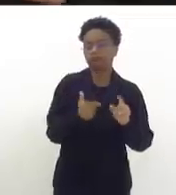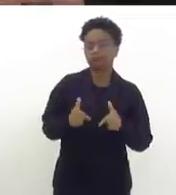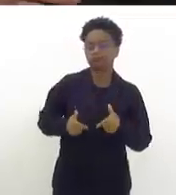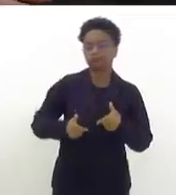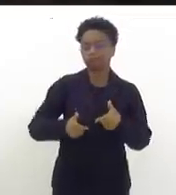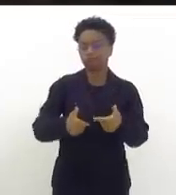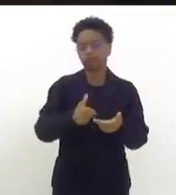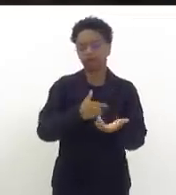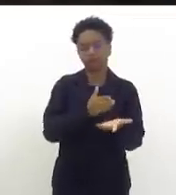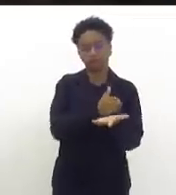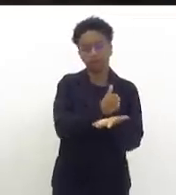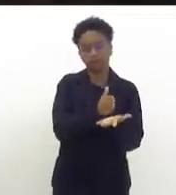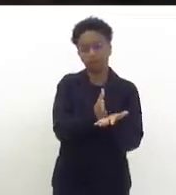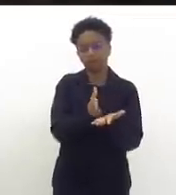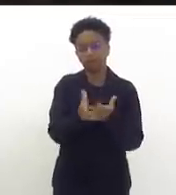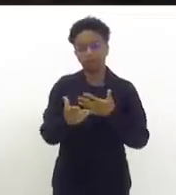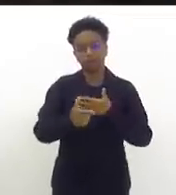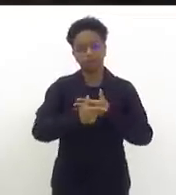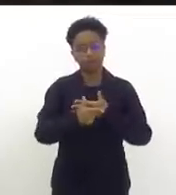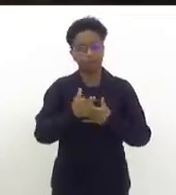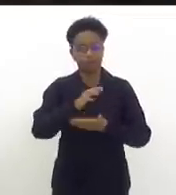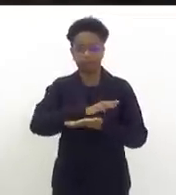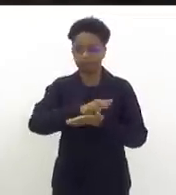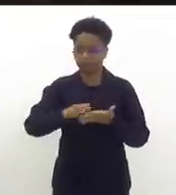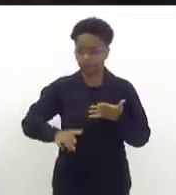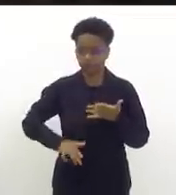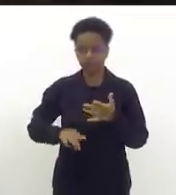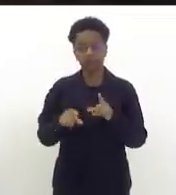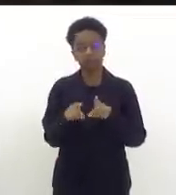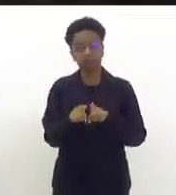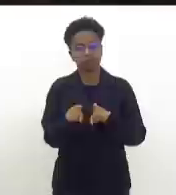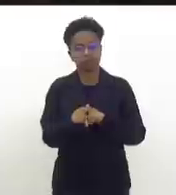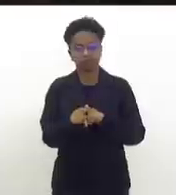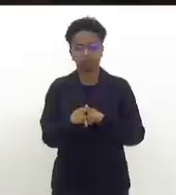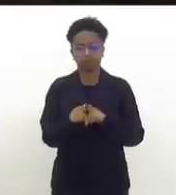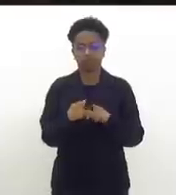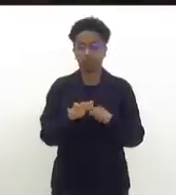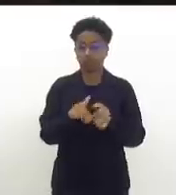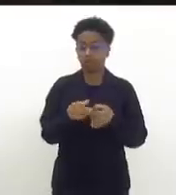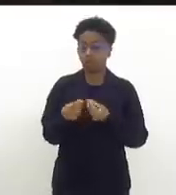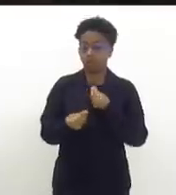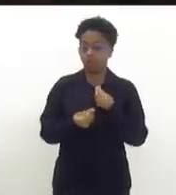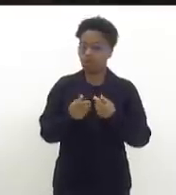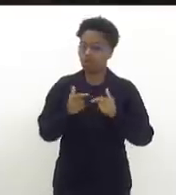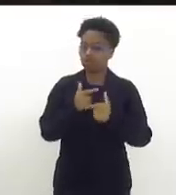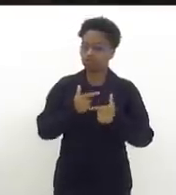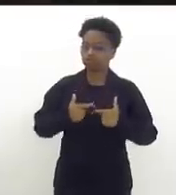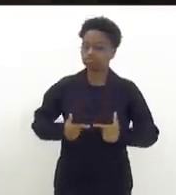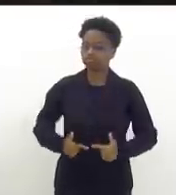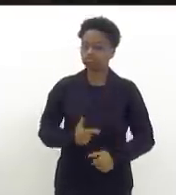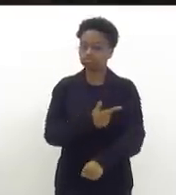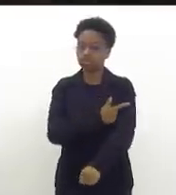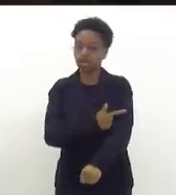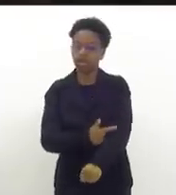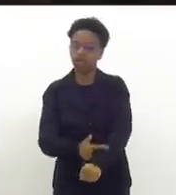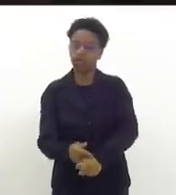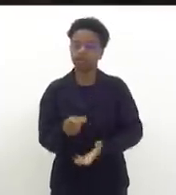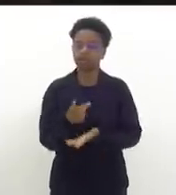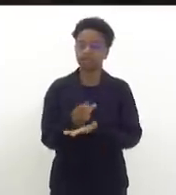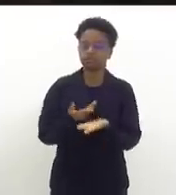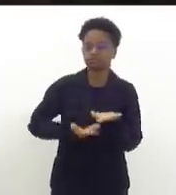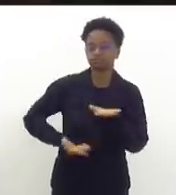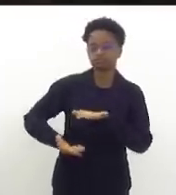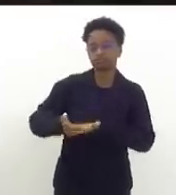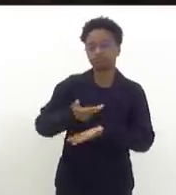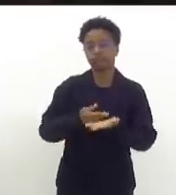nas mais diversas funções quer seja pela sua forma Cortês de lidar não só